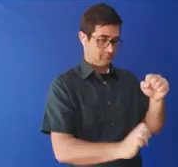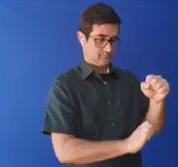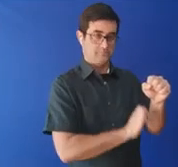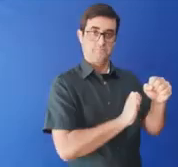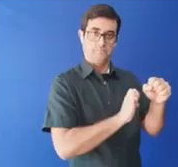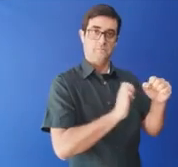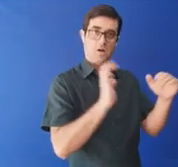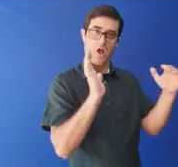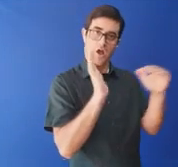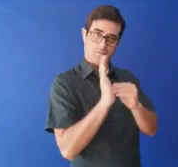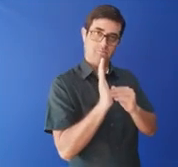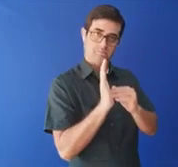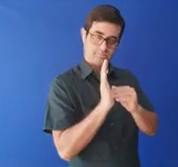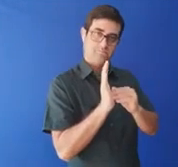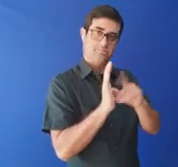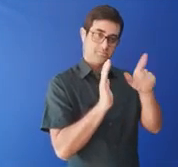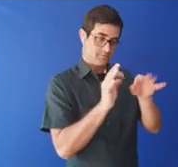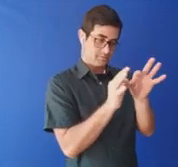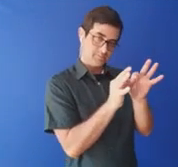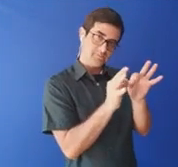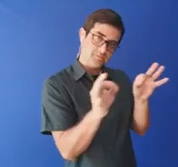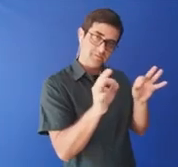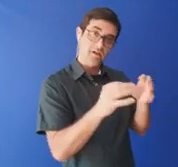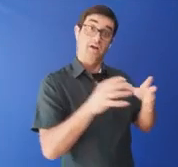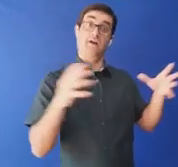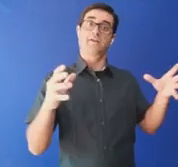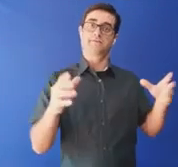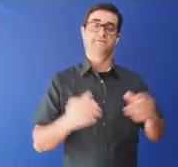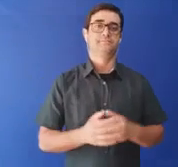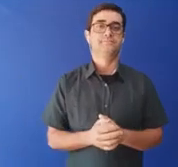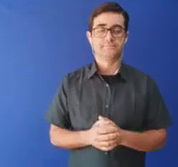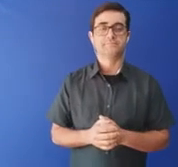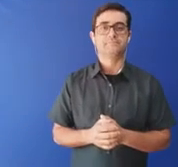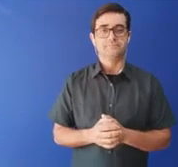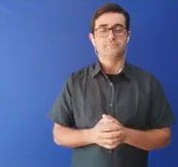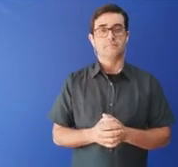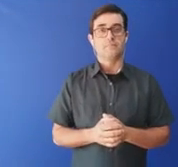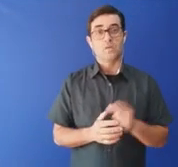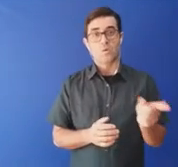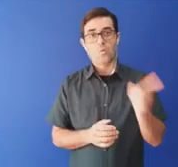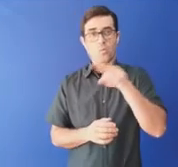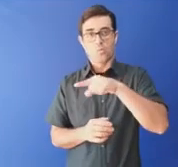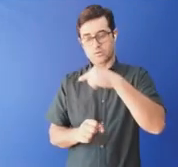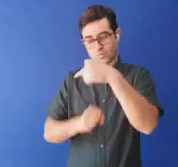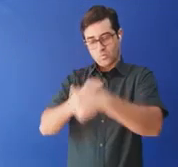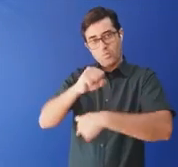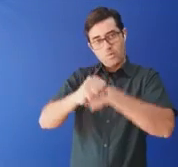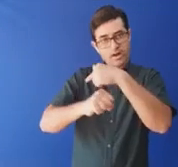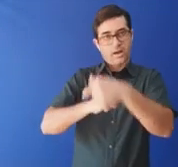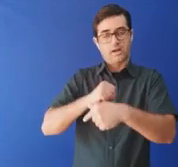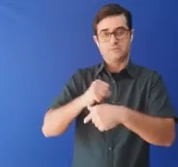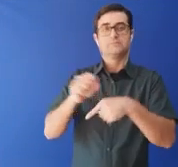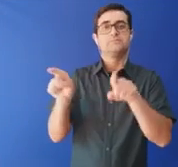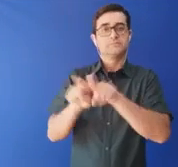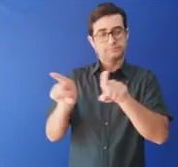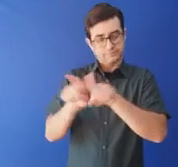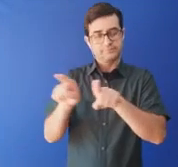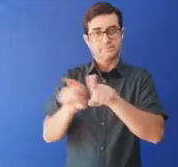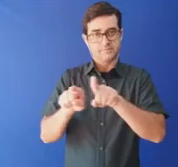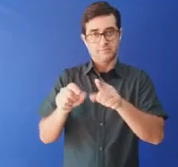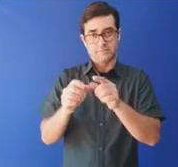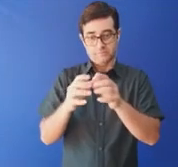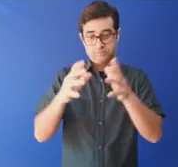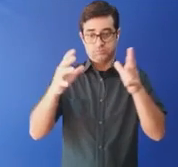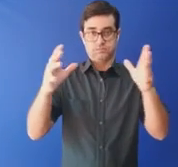eletrosfera, a sua camada de valência, que é o raio atômico, é muito grande. Né? E como o outro átomo vai estar dali